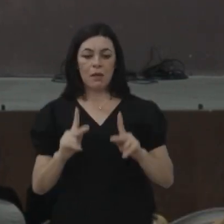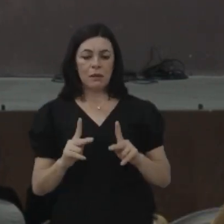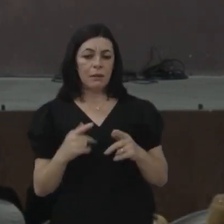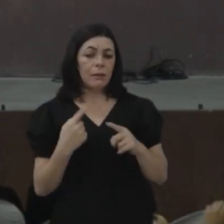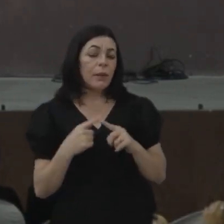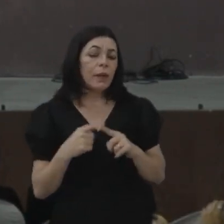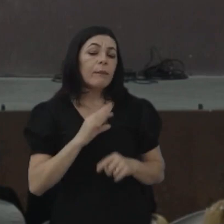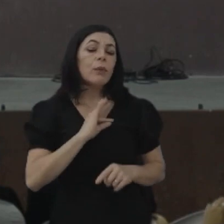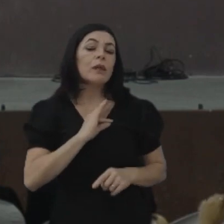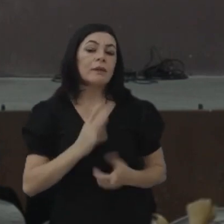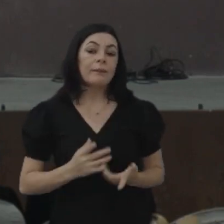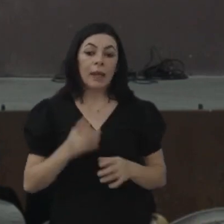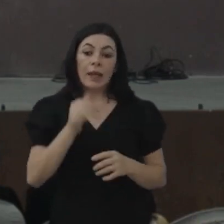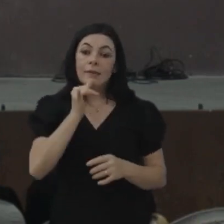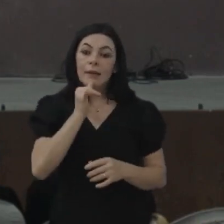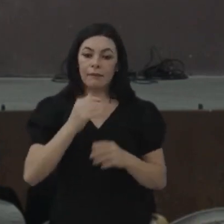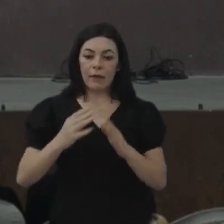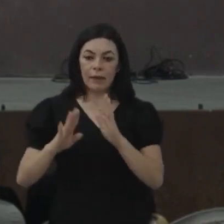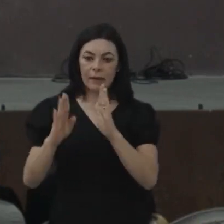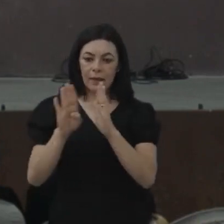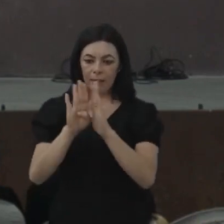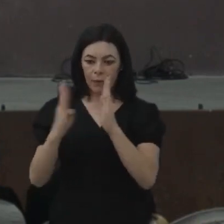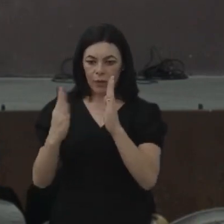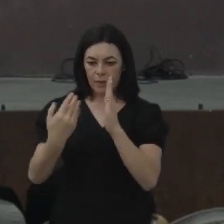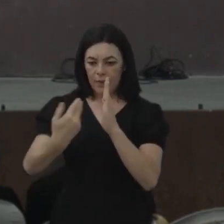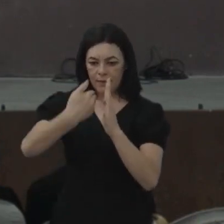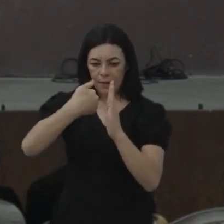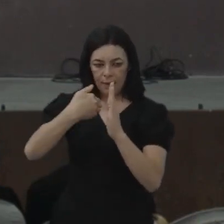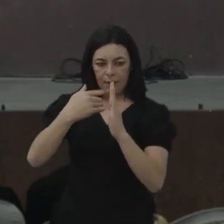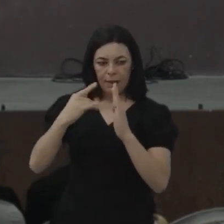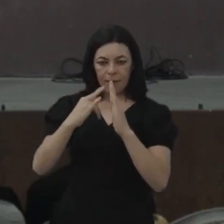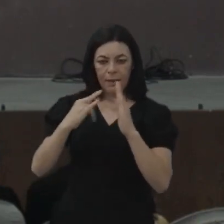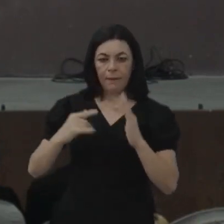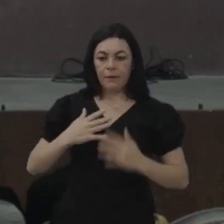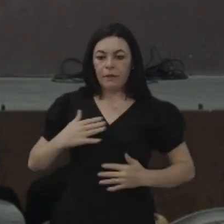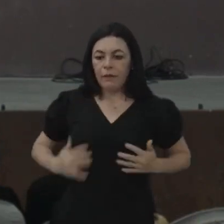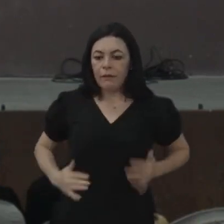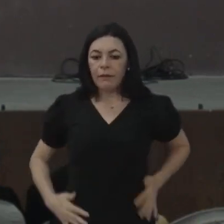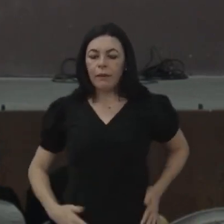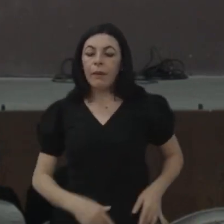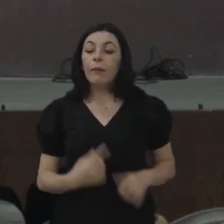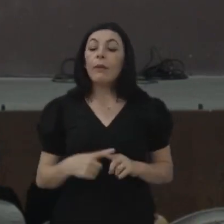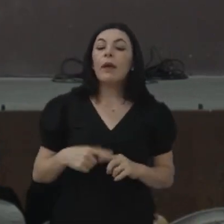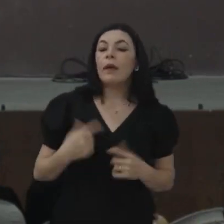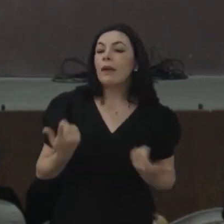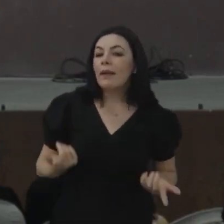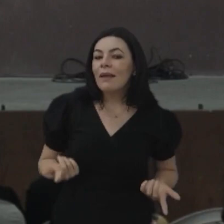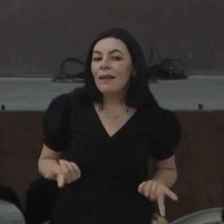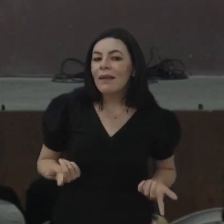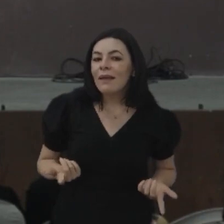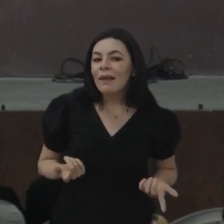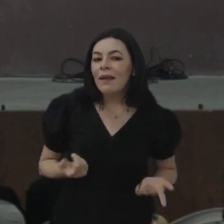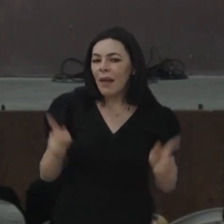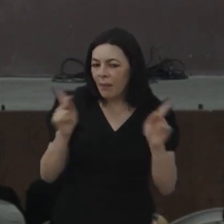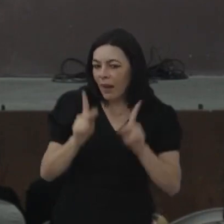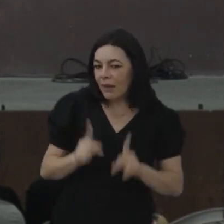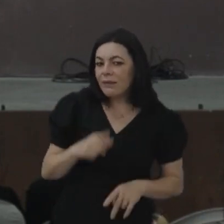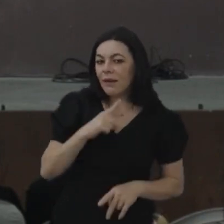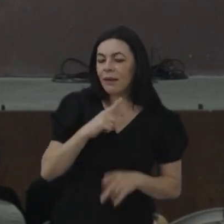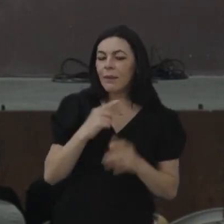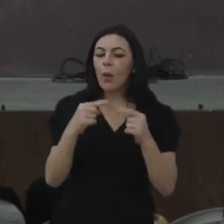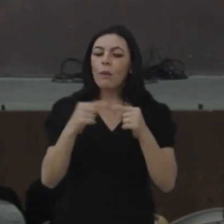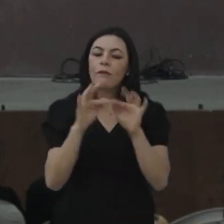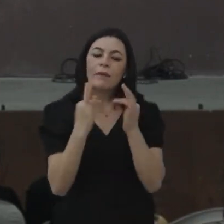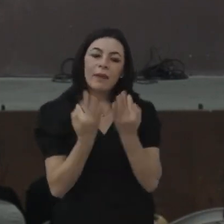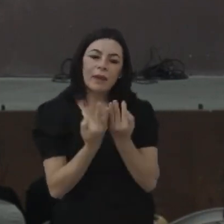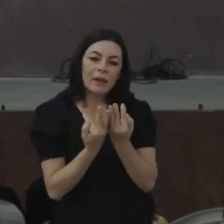Por que na entrada precisa de coisa de ver se está com isso, com aquilo? Por que precisa disso? Não é tão pacífico, não é familiar,